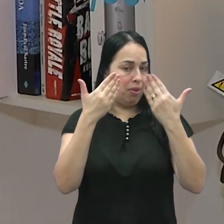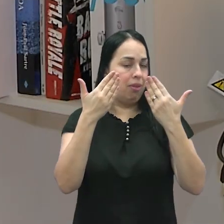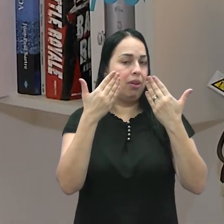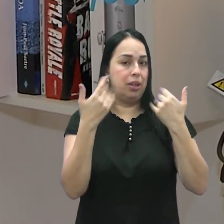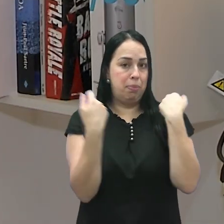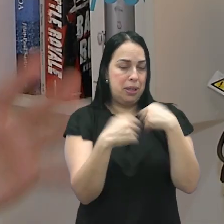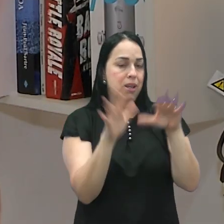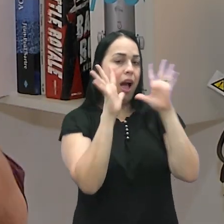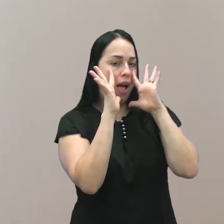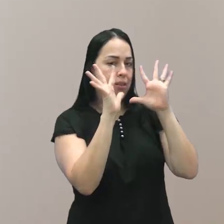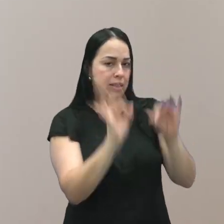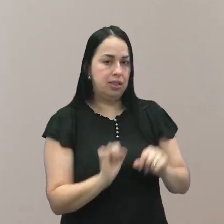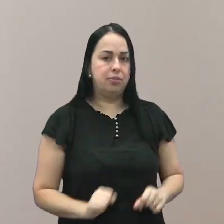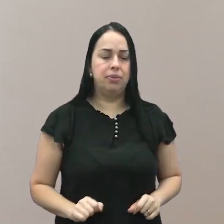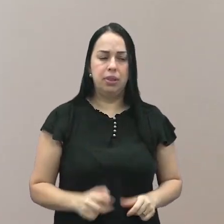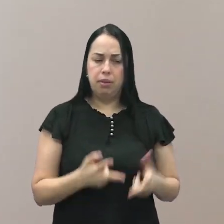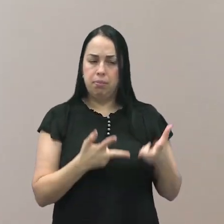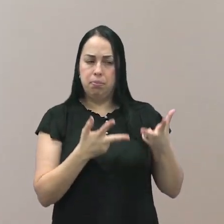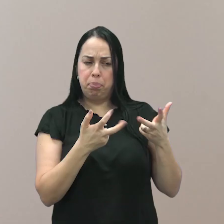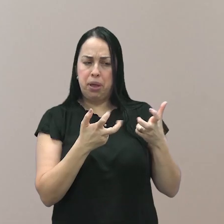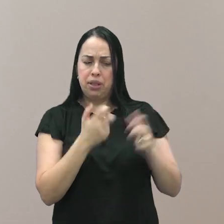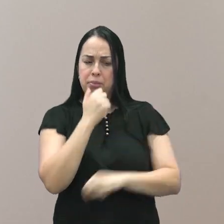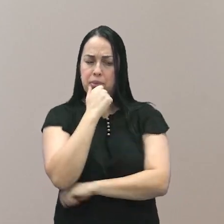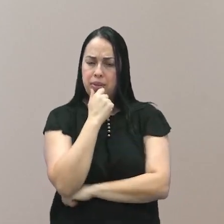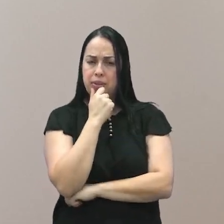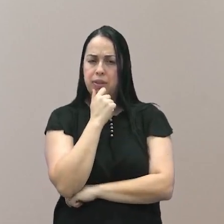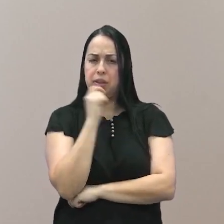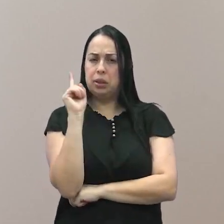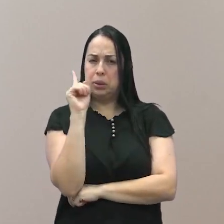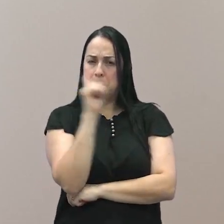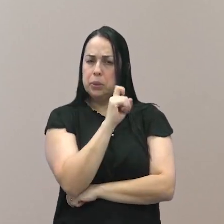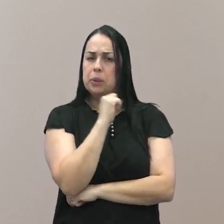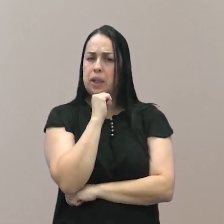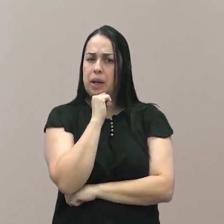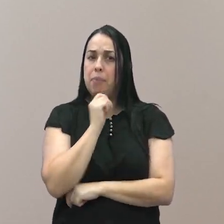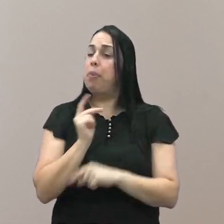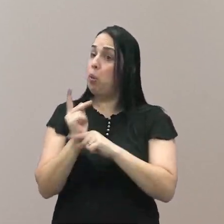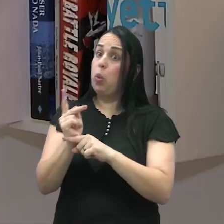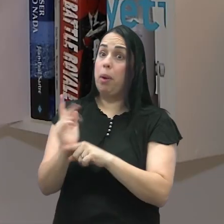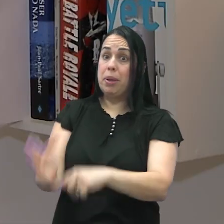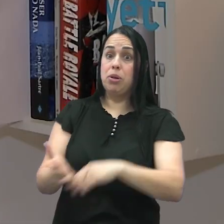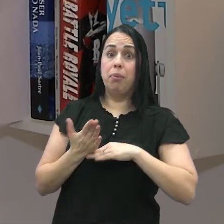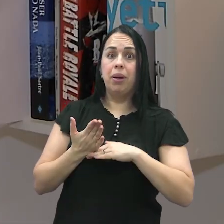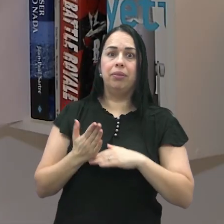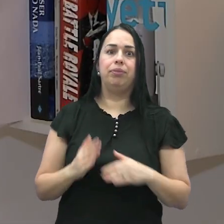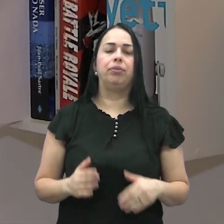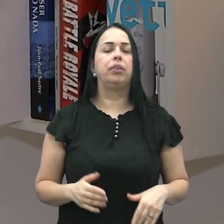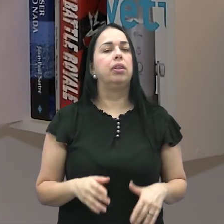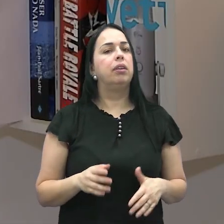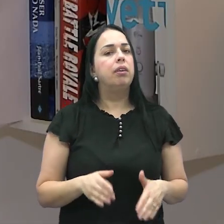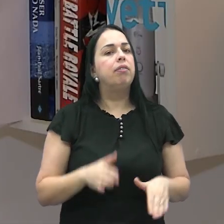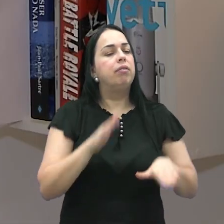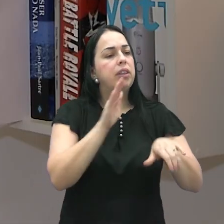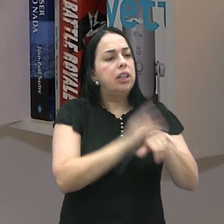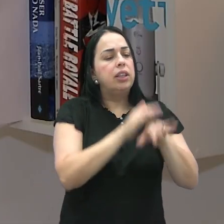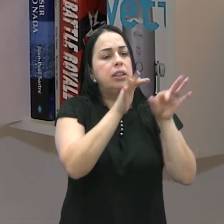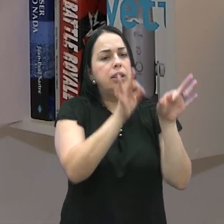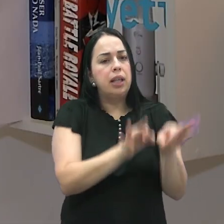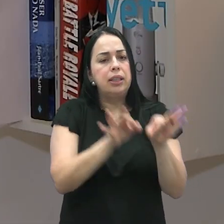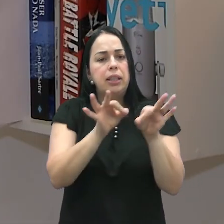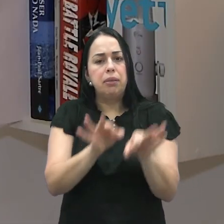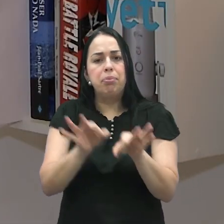outro ponto de atenção. Aos primeiros sinais de dificuldade, busque apoio. Fazer aquelas coisinhas rotineiras para